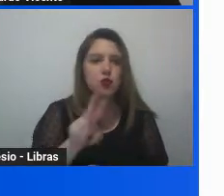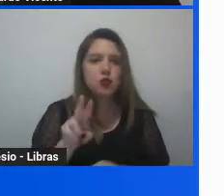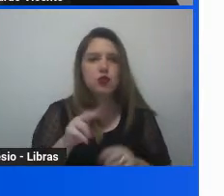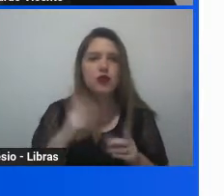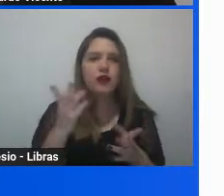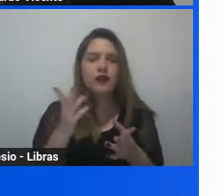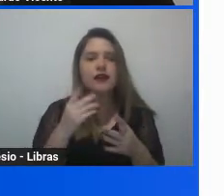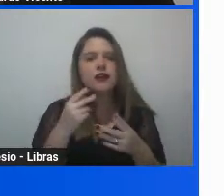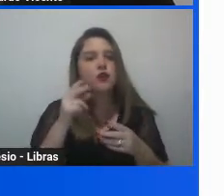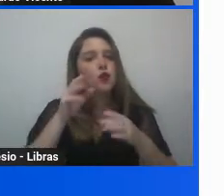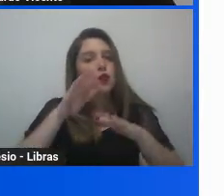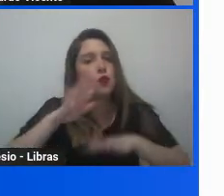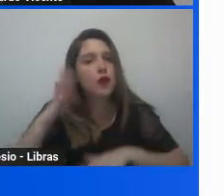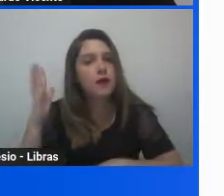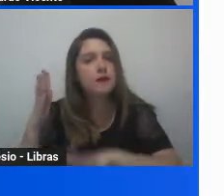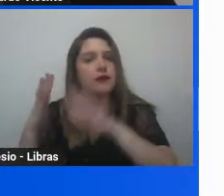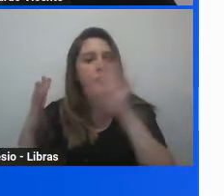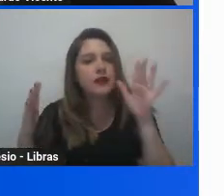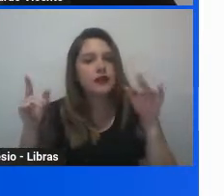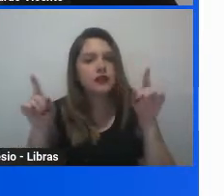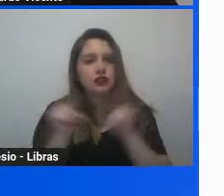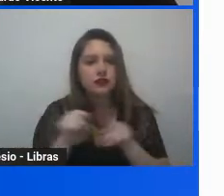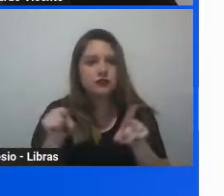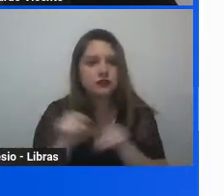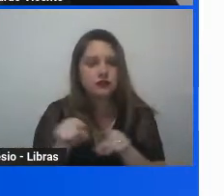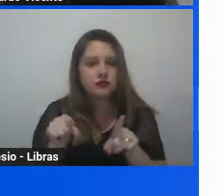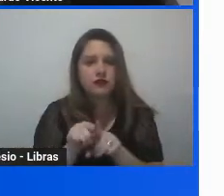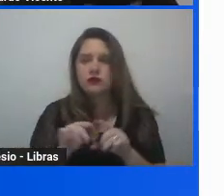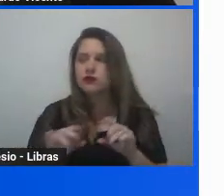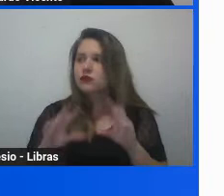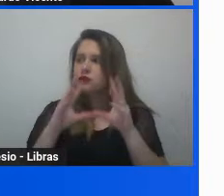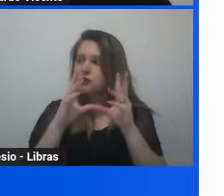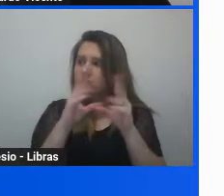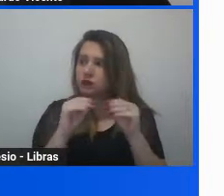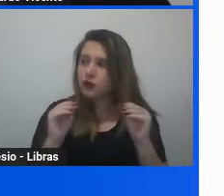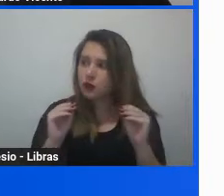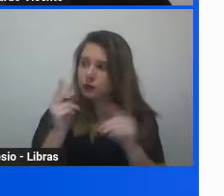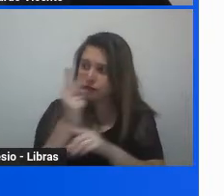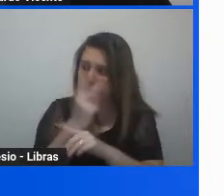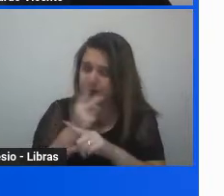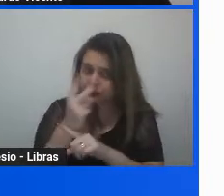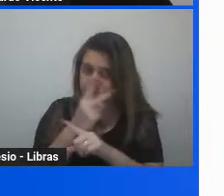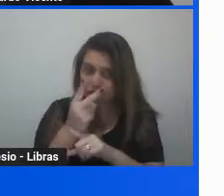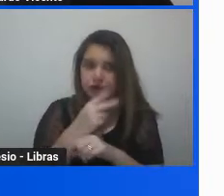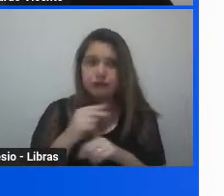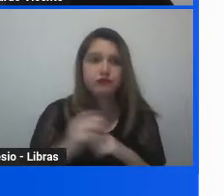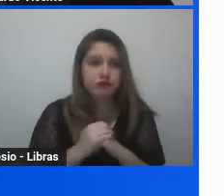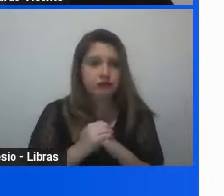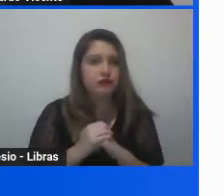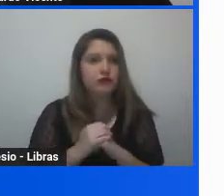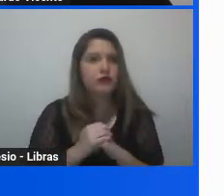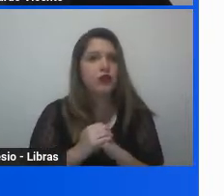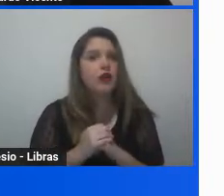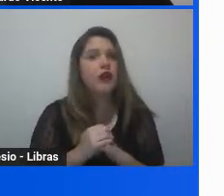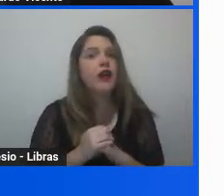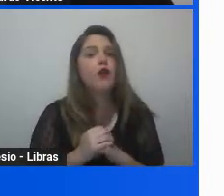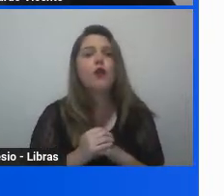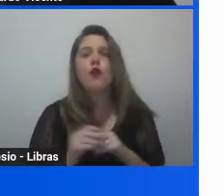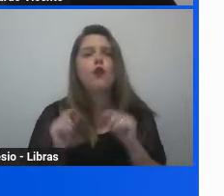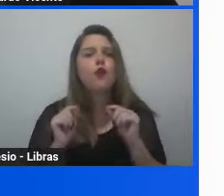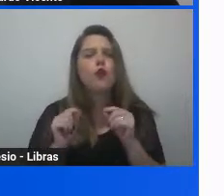com o ambiente, com a sujeira. Como eu vou reconhecer uma fratura? Olha, primeira coisa,